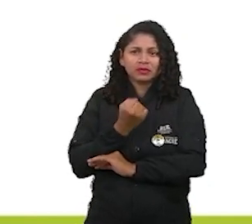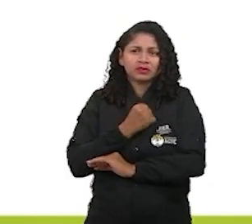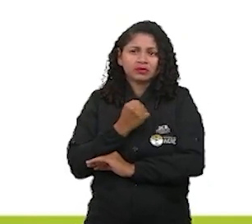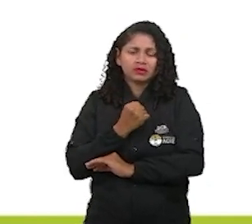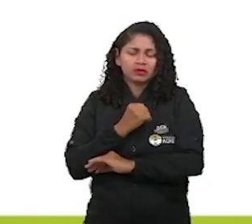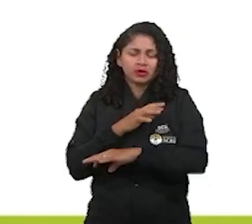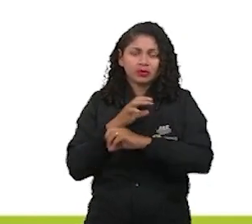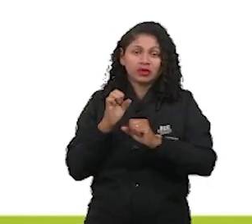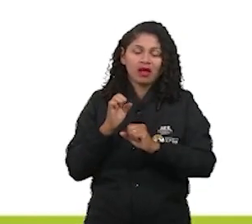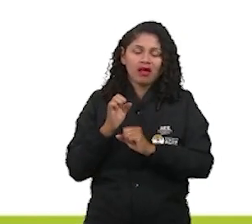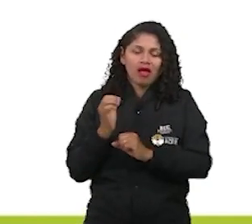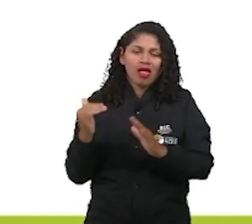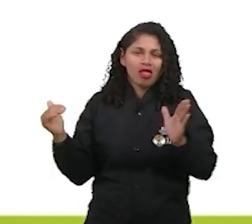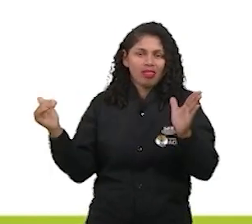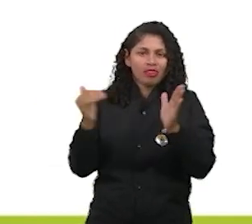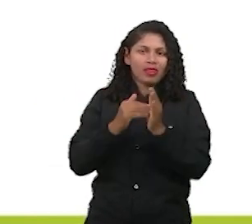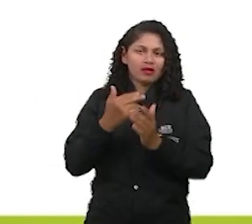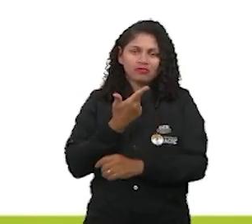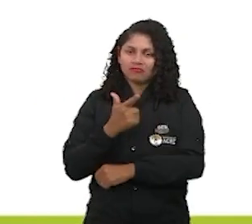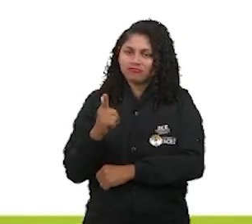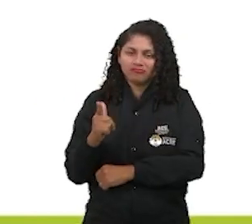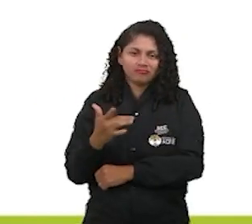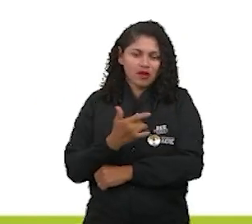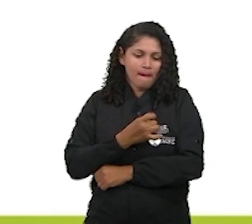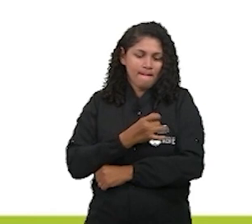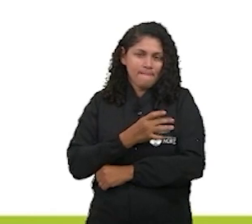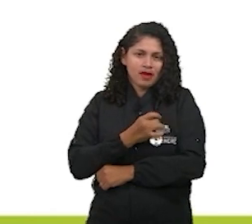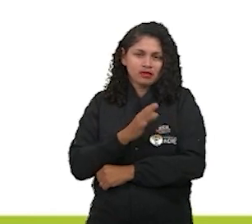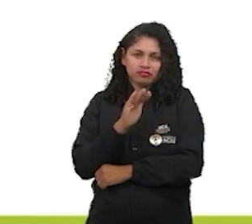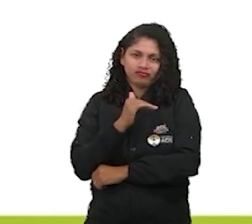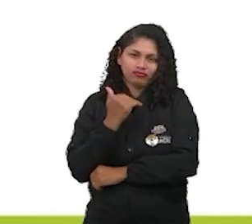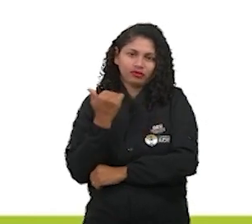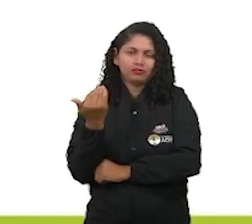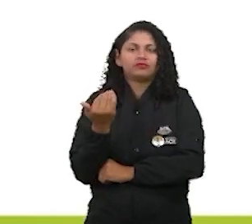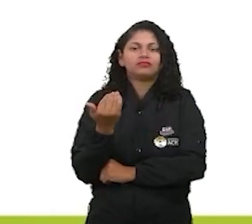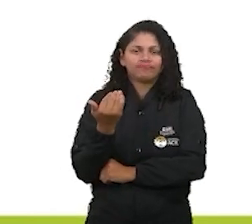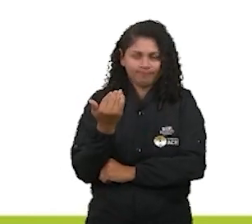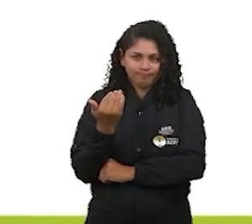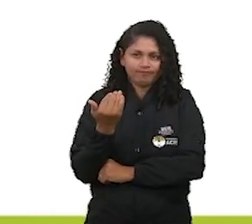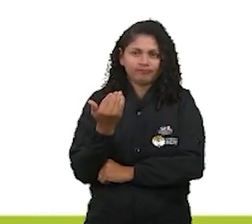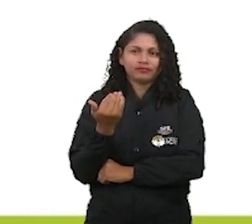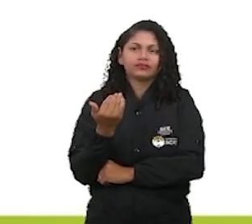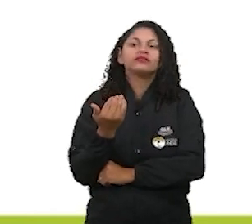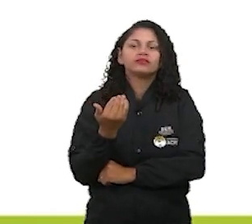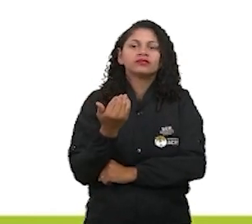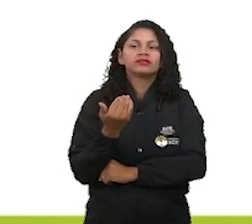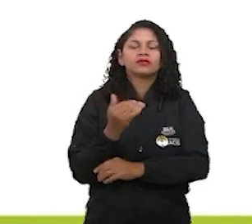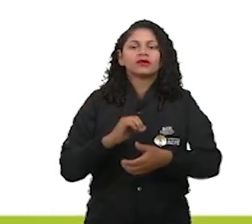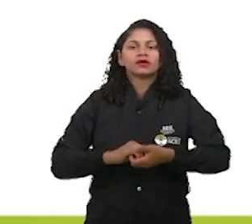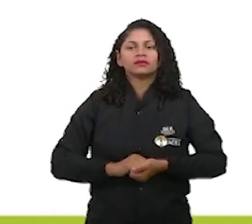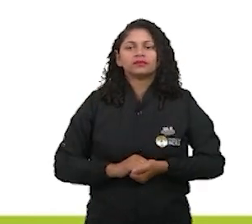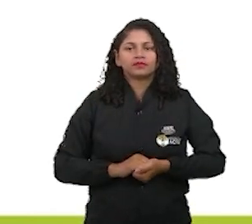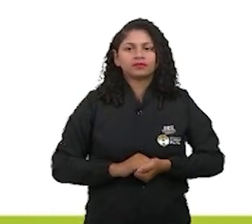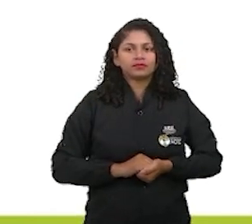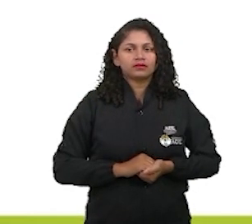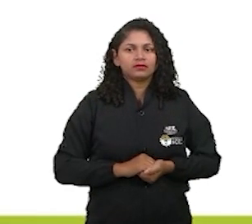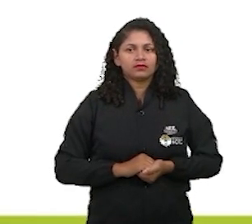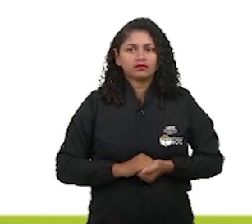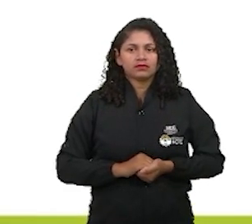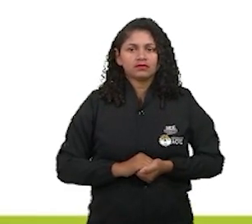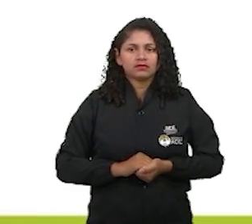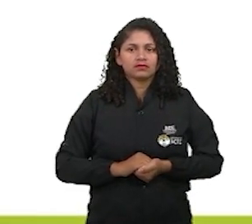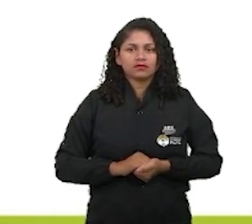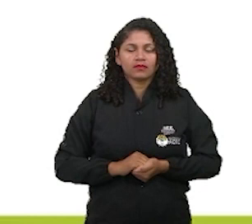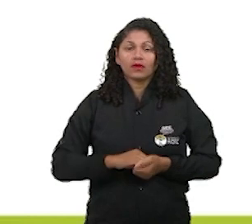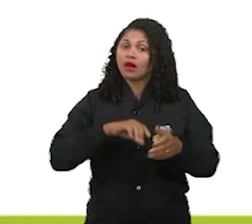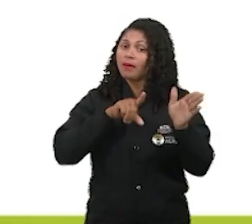e então serás eterno. Está na obra dela, Antologia Poética.